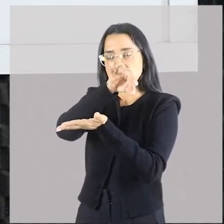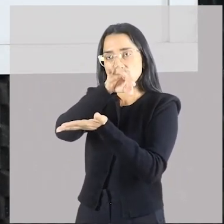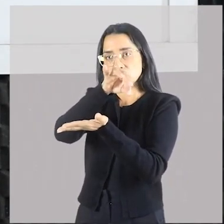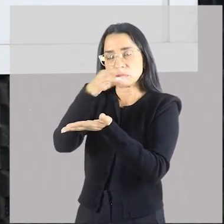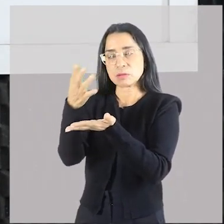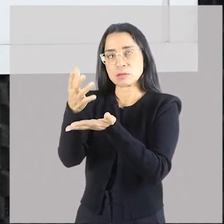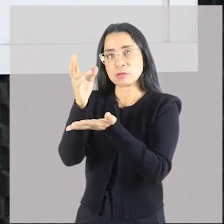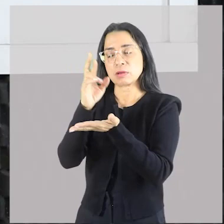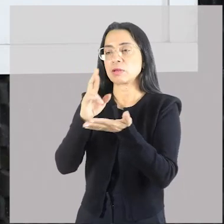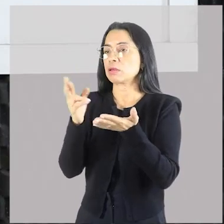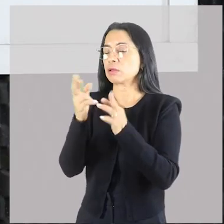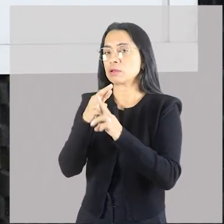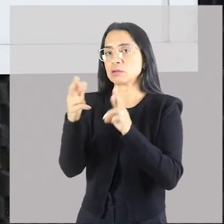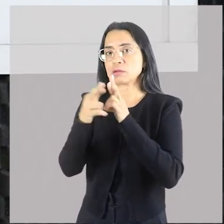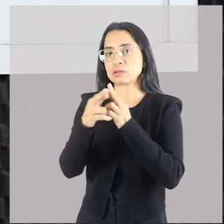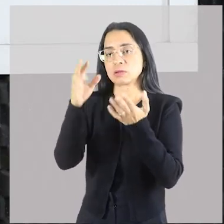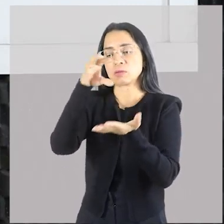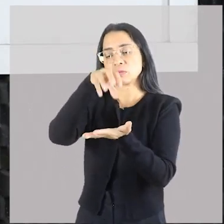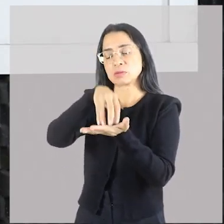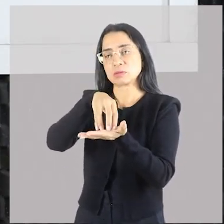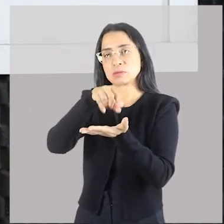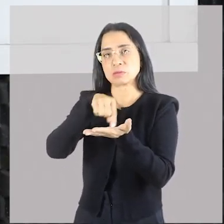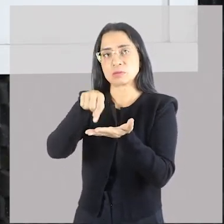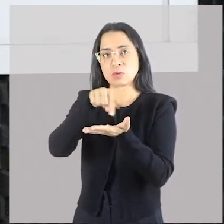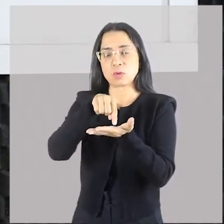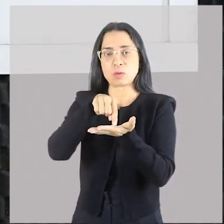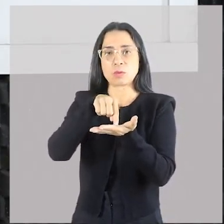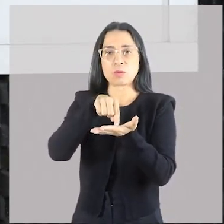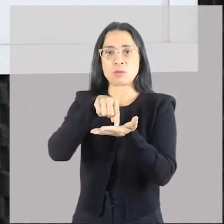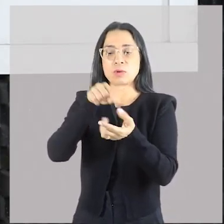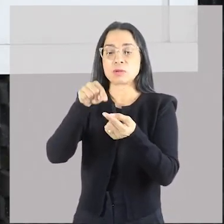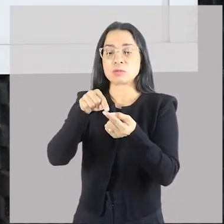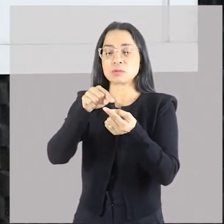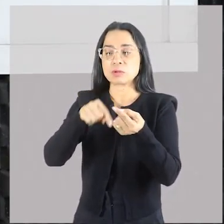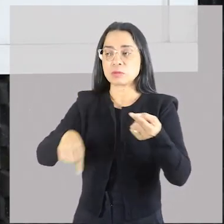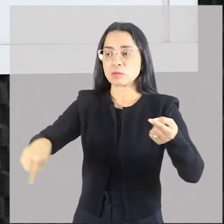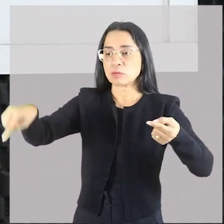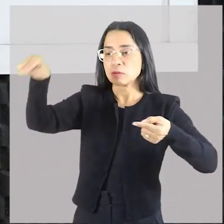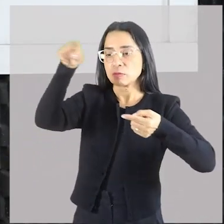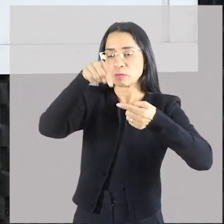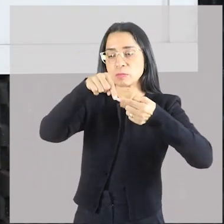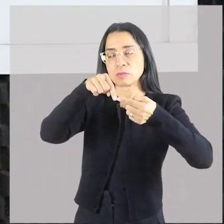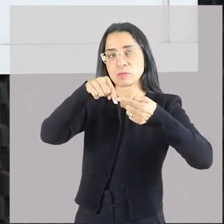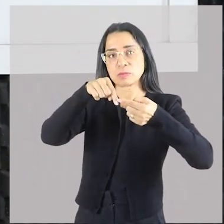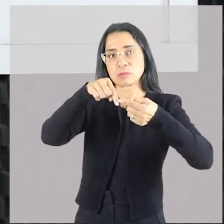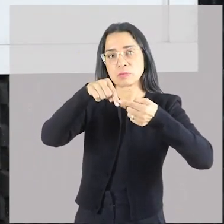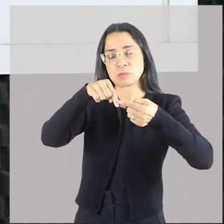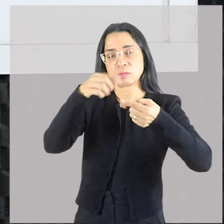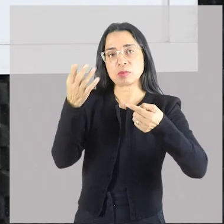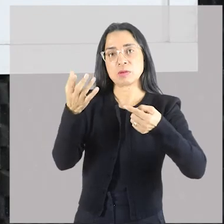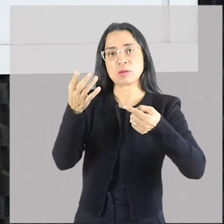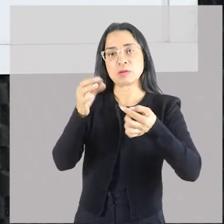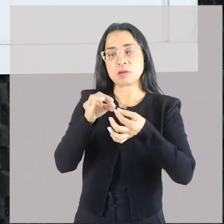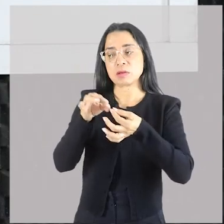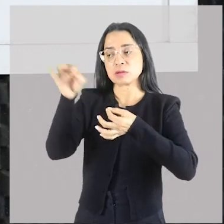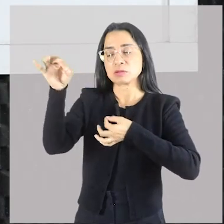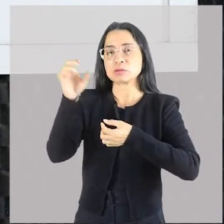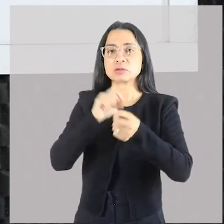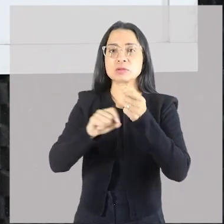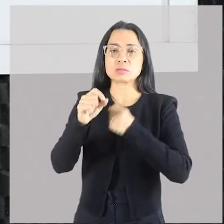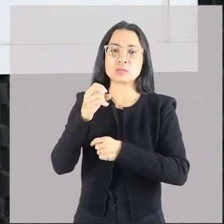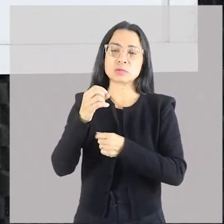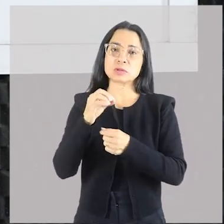em relação ao centro, assim que a circunferência é formada. E essa distância aqui é uma medida